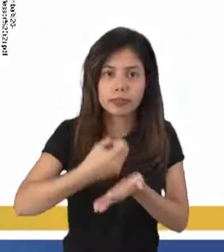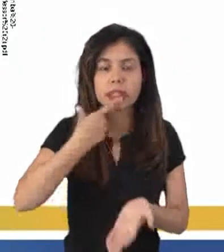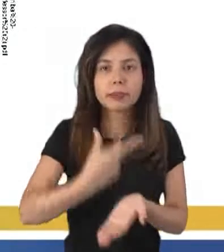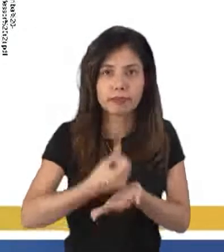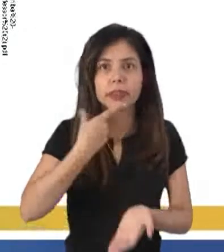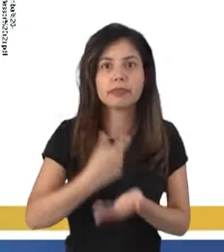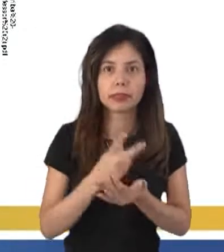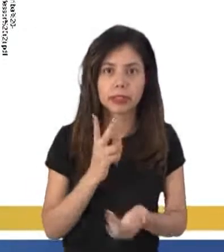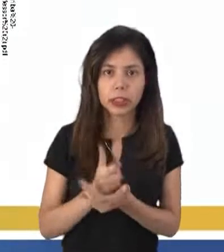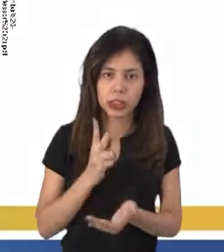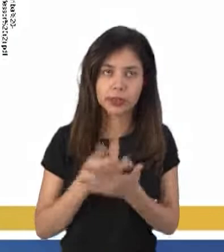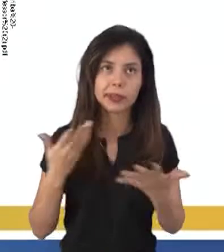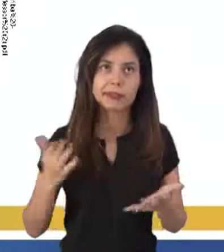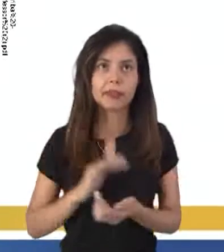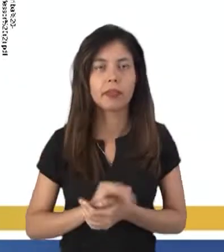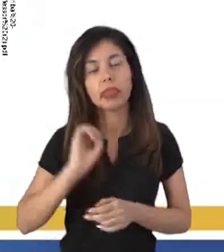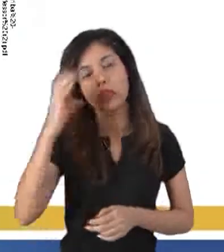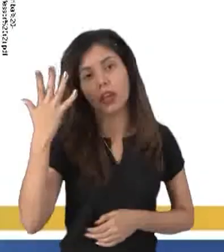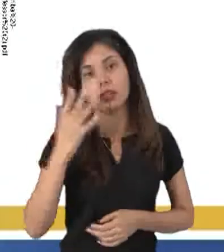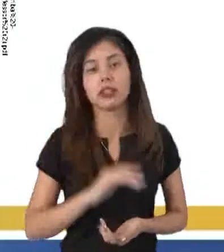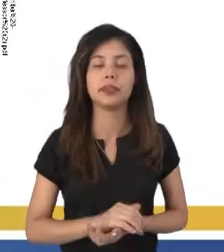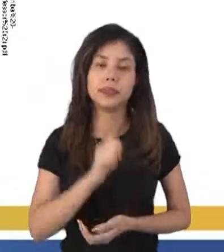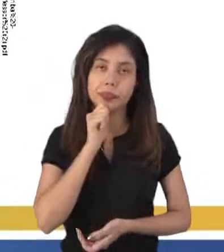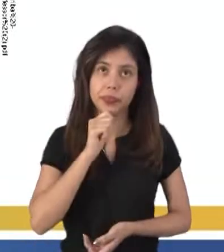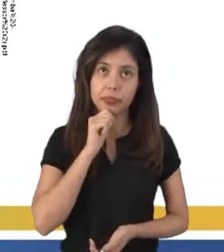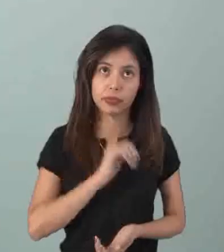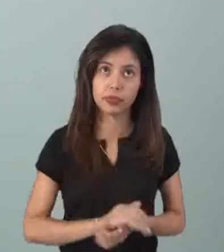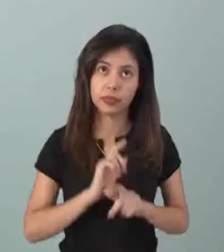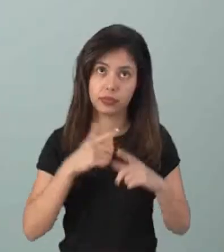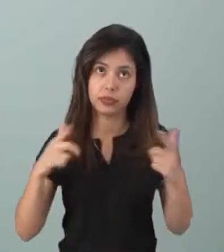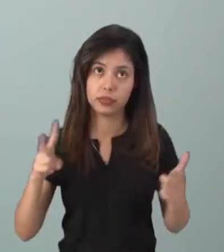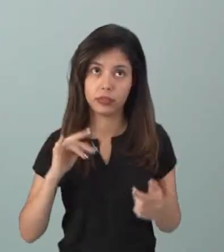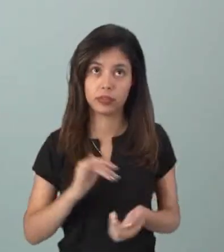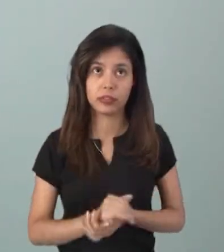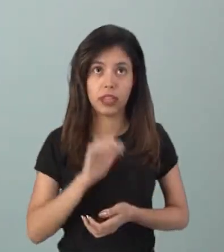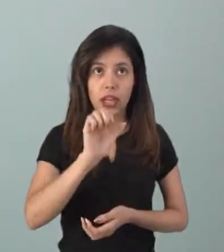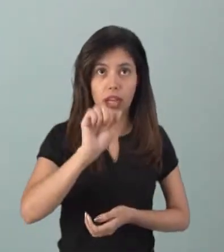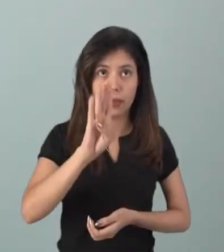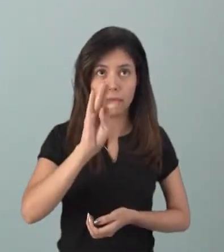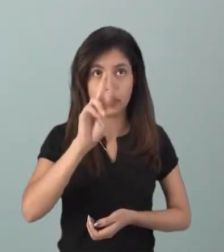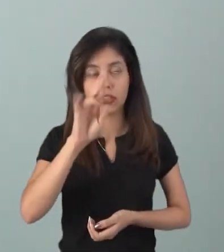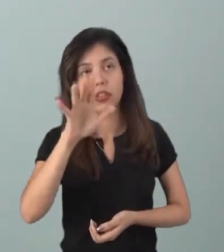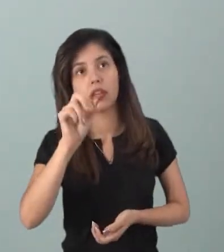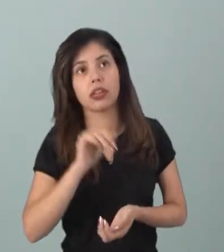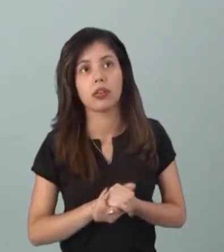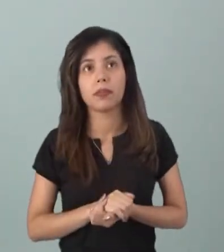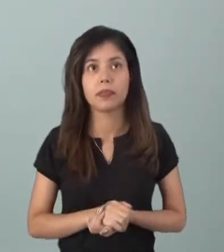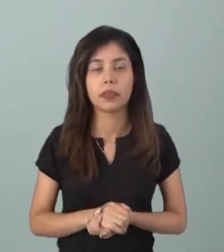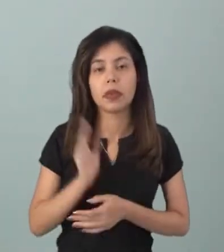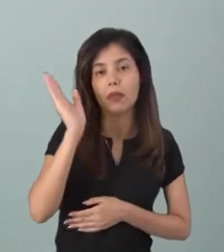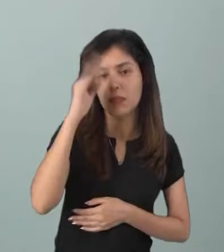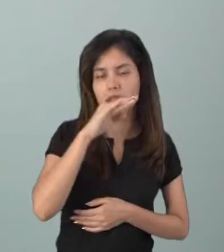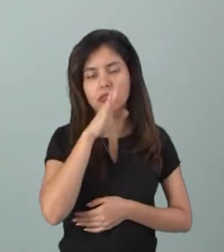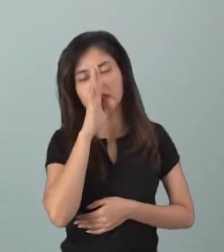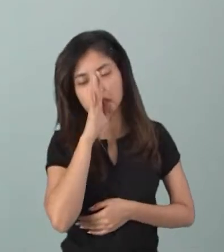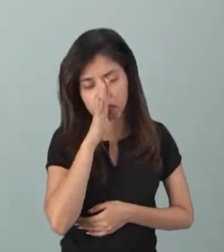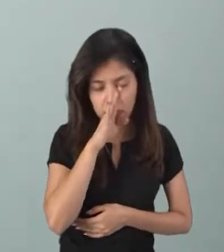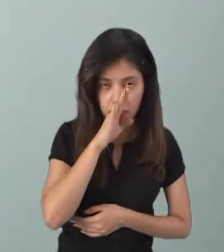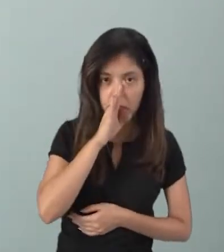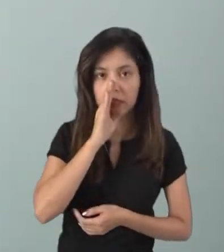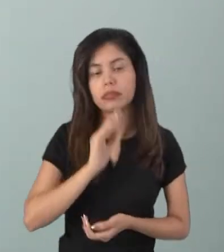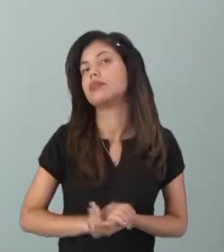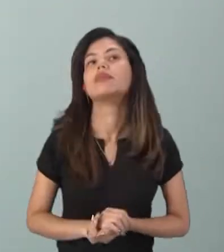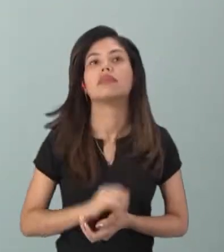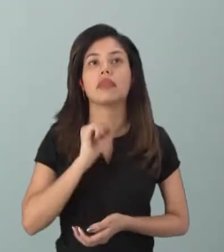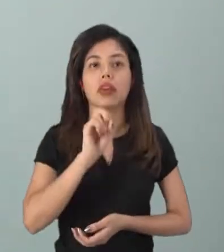de droga, tá? E caso ele não faça isso, ele vai entrar num estado de abstinência, o corpo vai ficar com mal-estar, pode apresentar